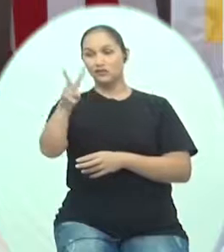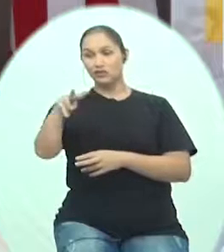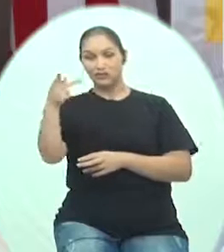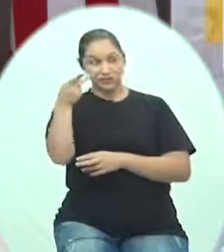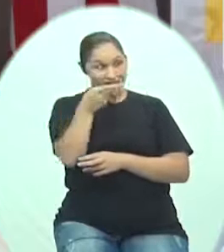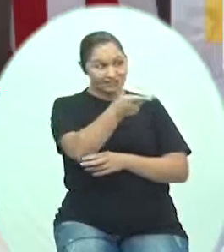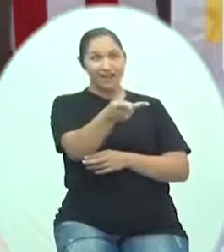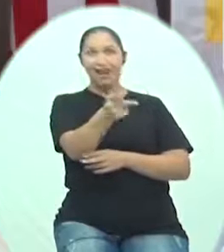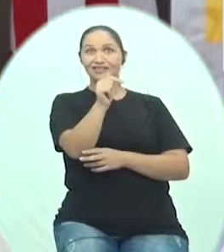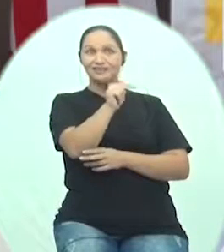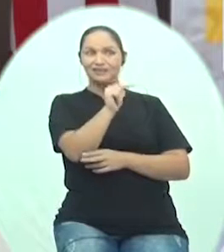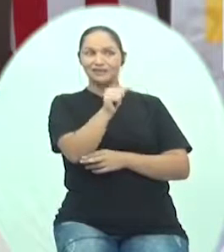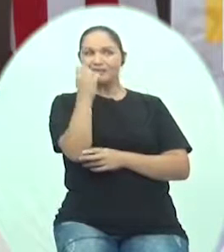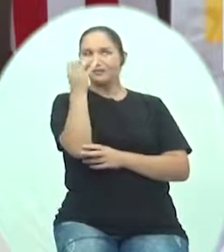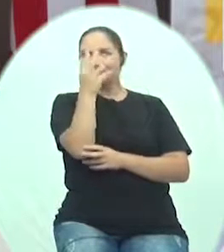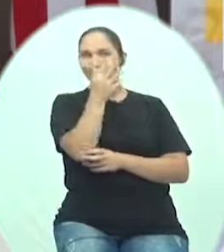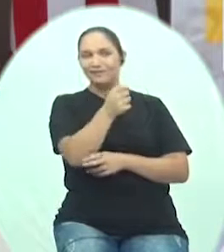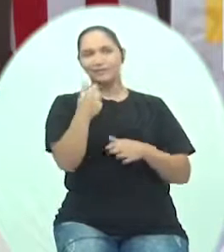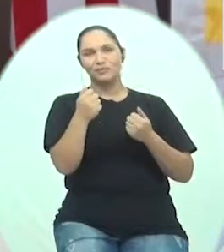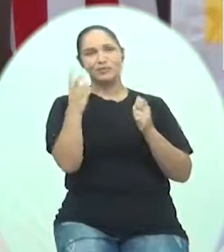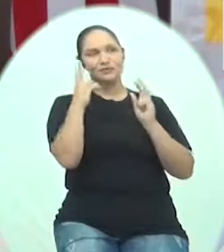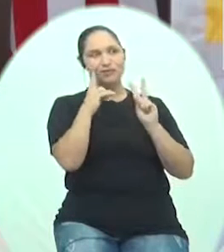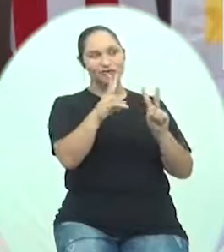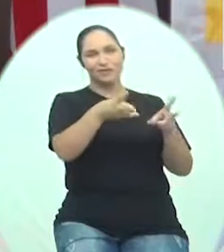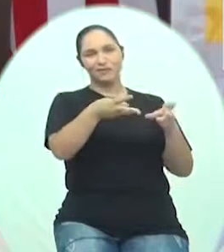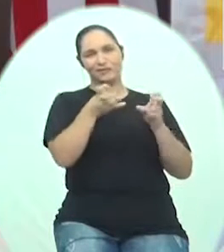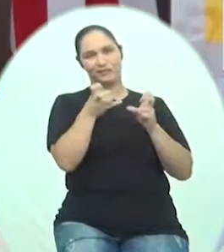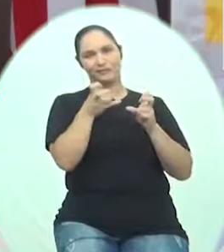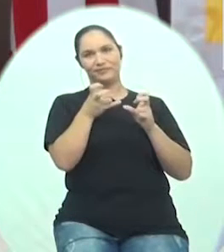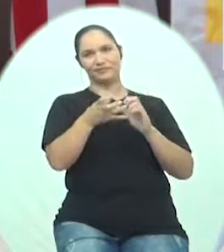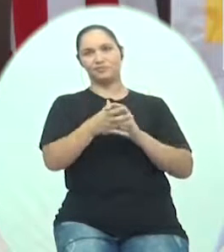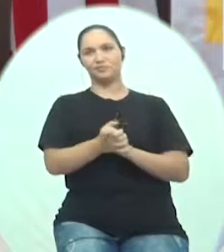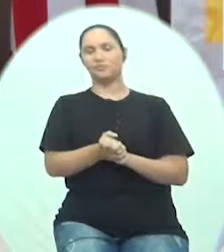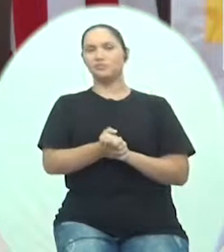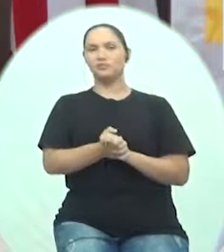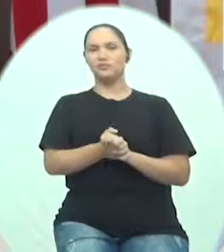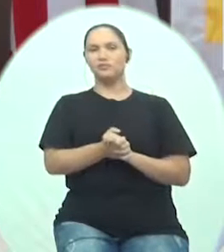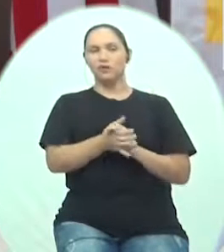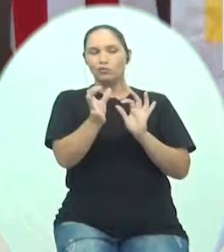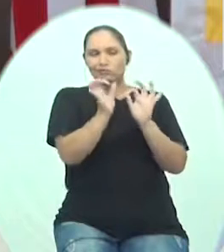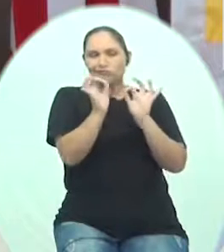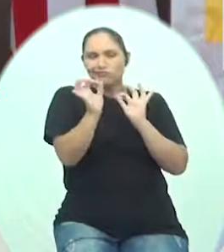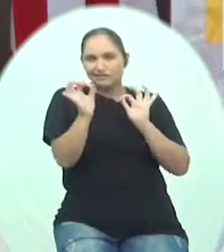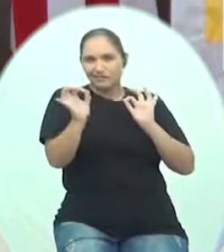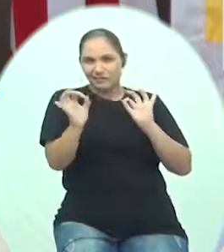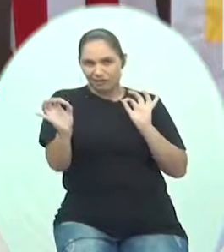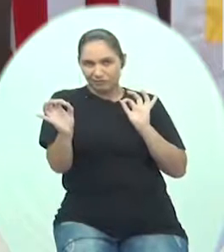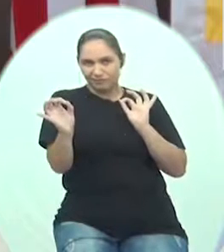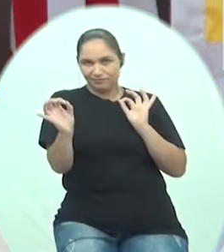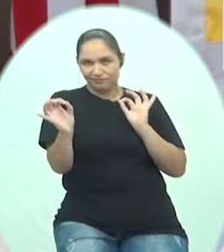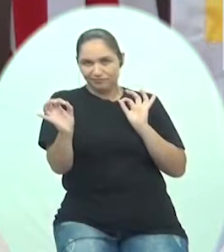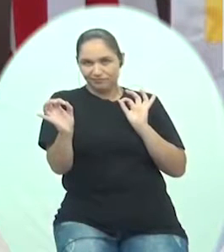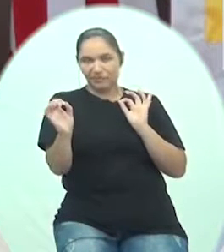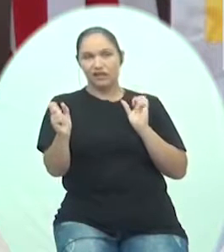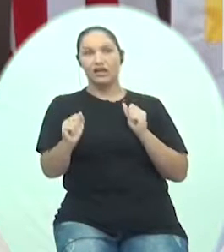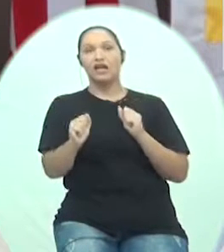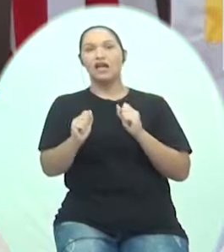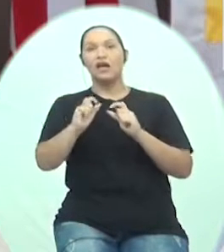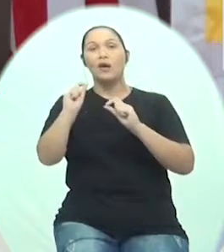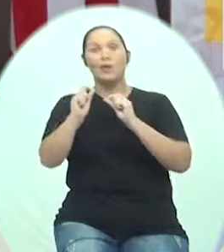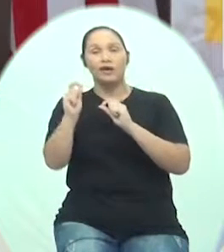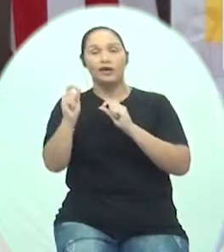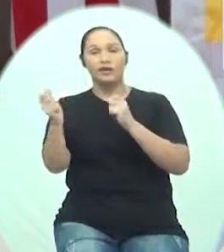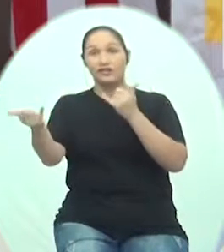detalhe que chama a atenção tendo e a informação que passa de 35.000